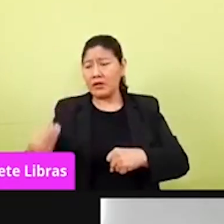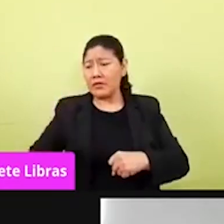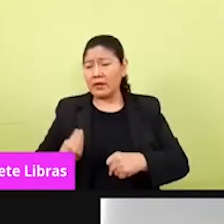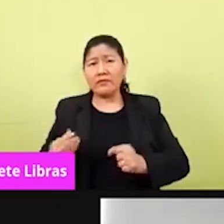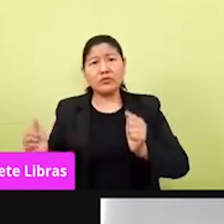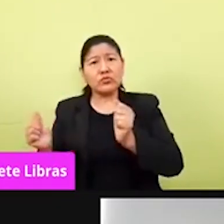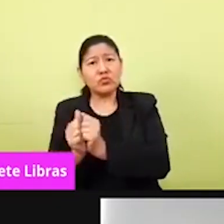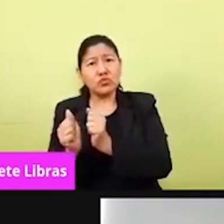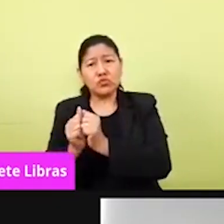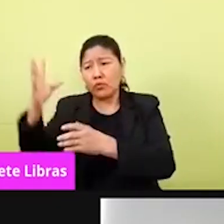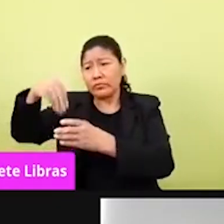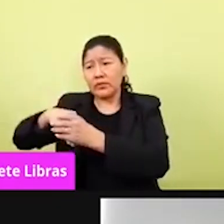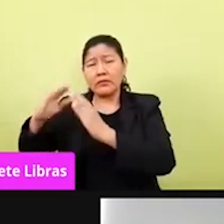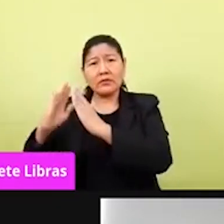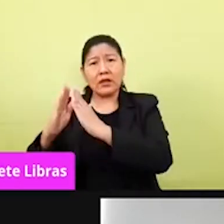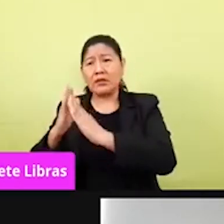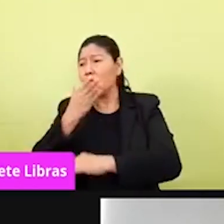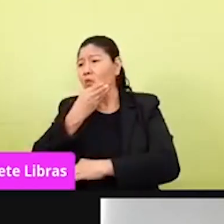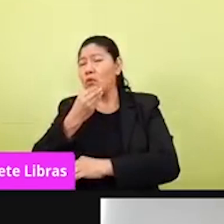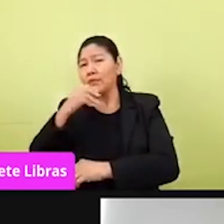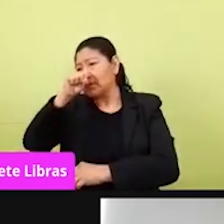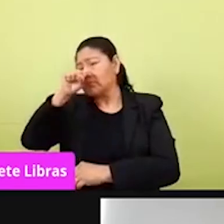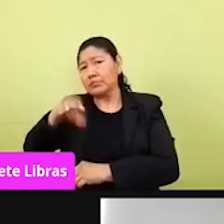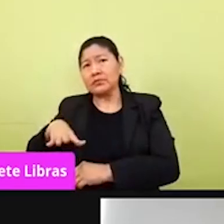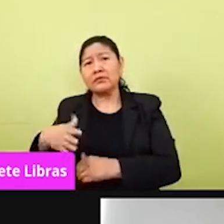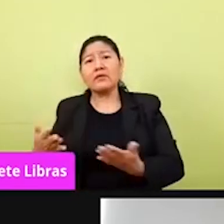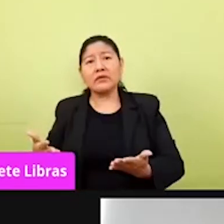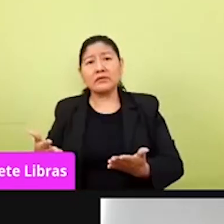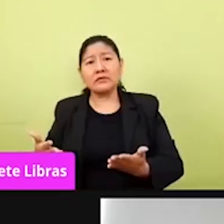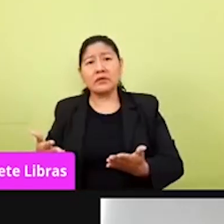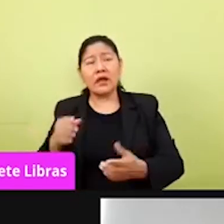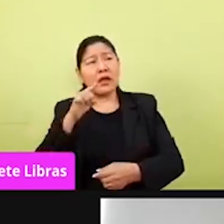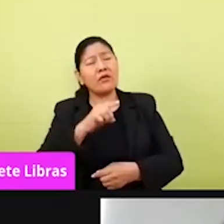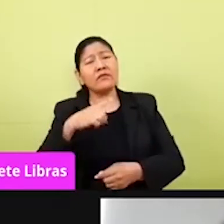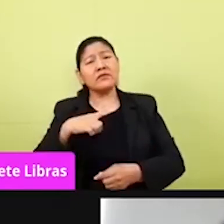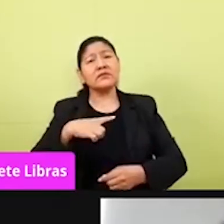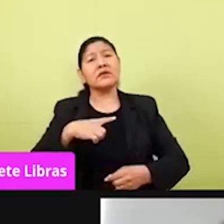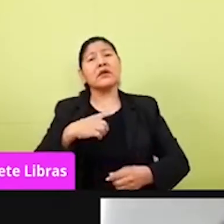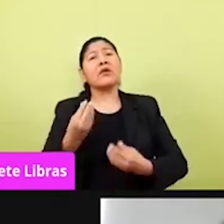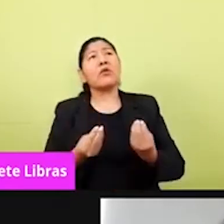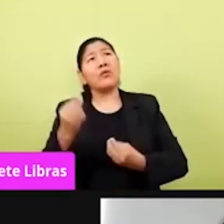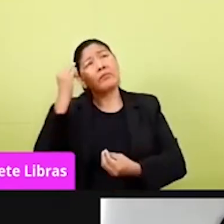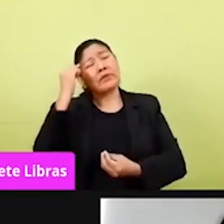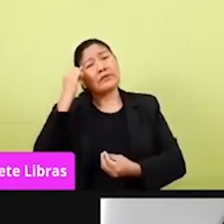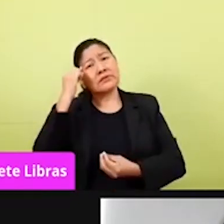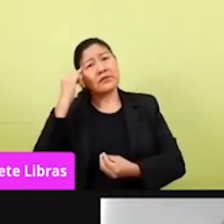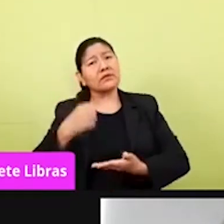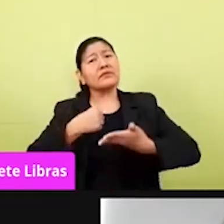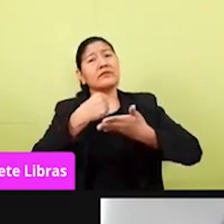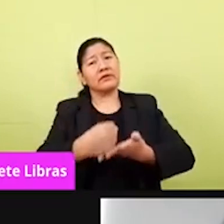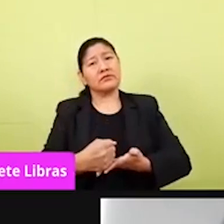uma pergunta, o que você, né, quais os fatores que você considera mais relevantes para esse aumento aí da violência aí